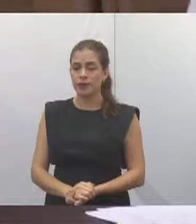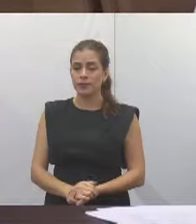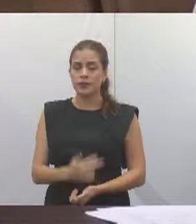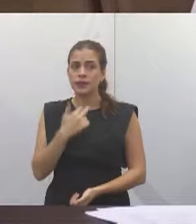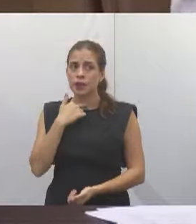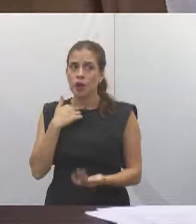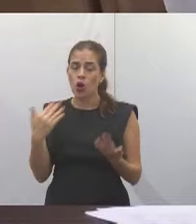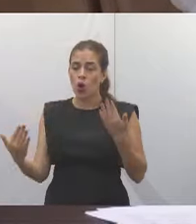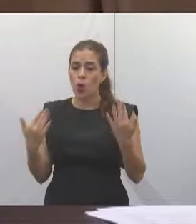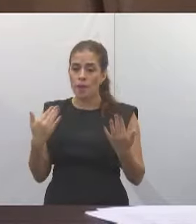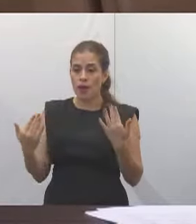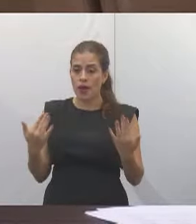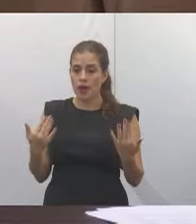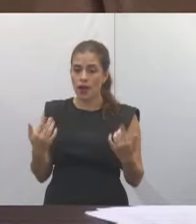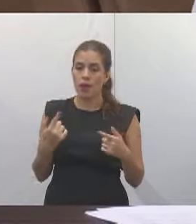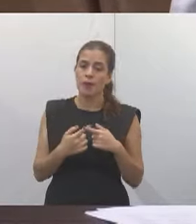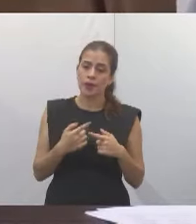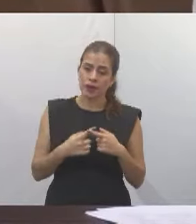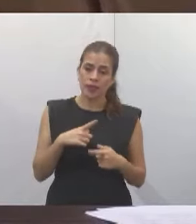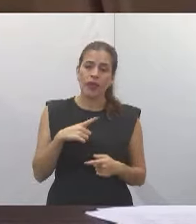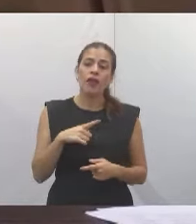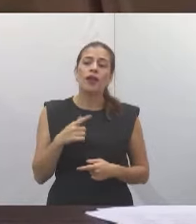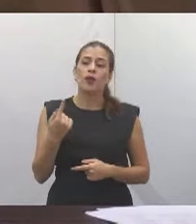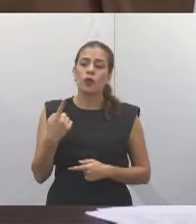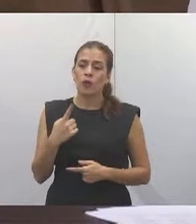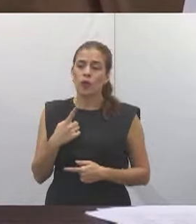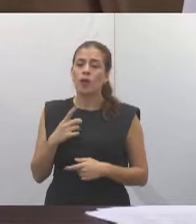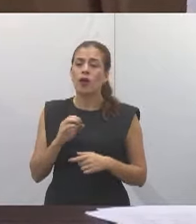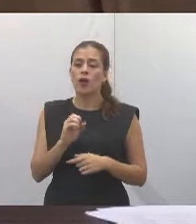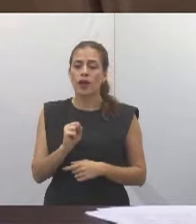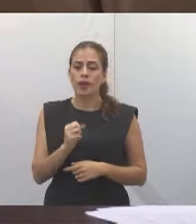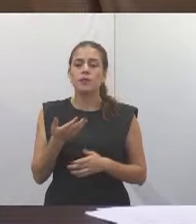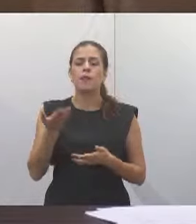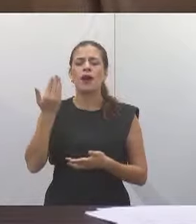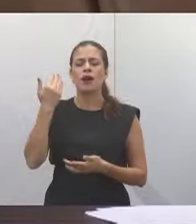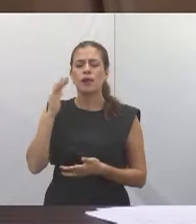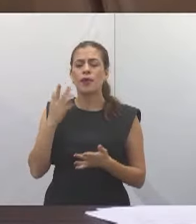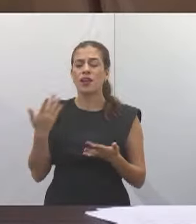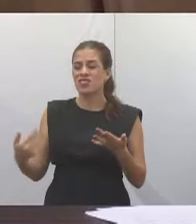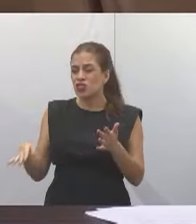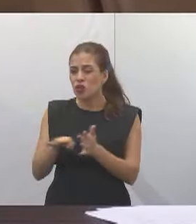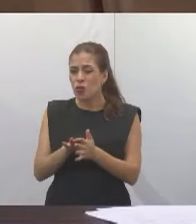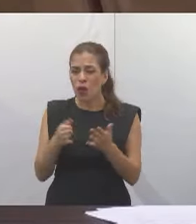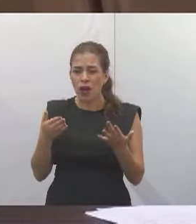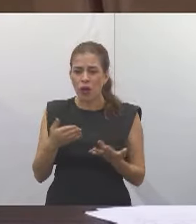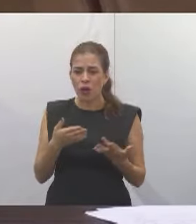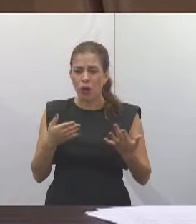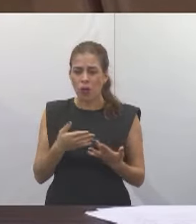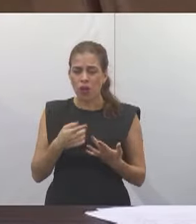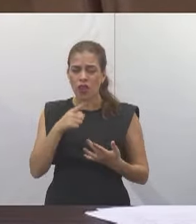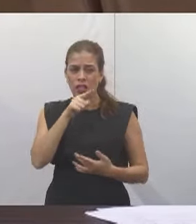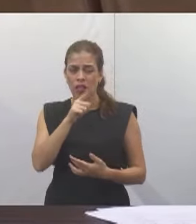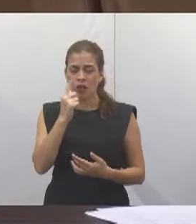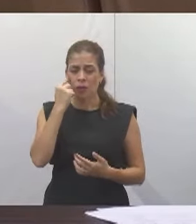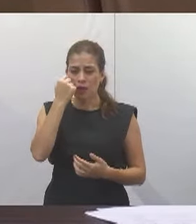uma com a outra, porque uma está mais tempo na cidade, a outra chegou agora. E essa que chegou agora, que está no Parque Meia